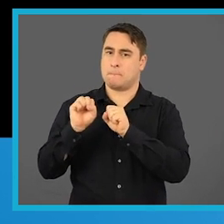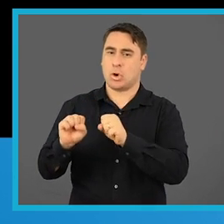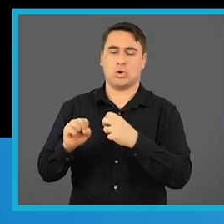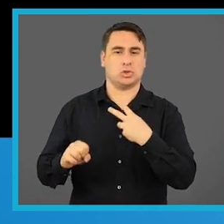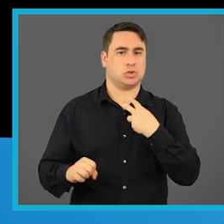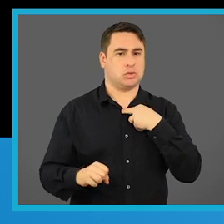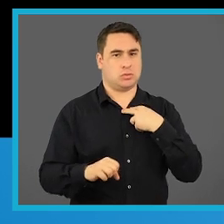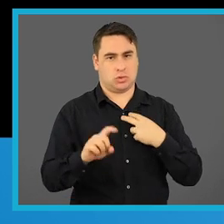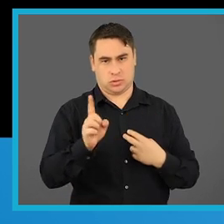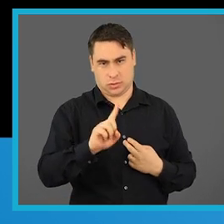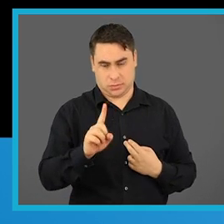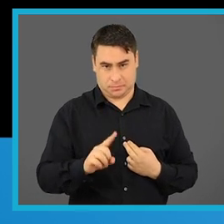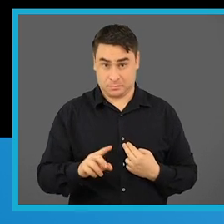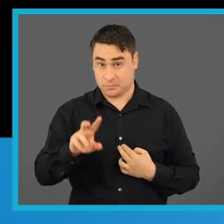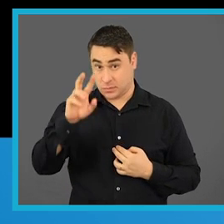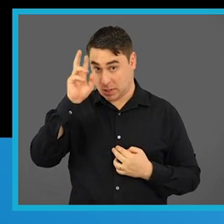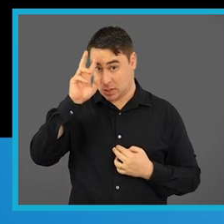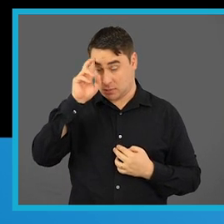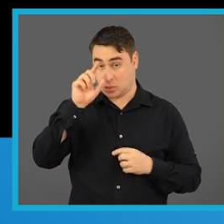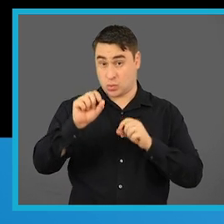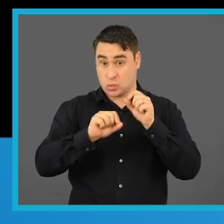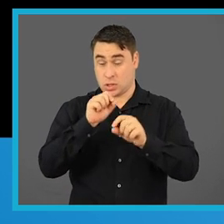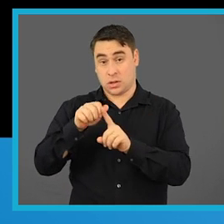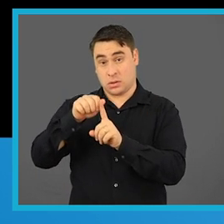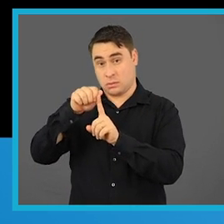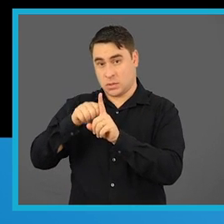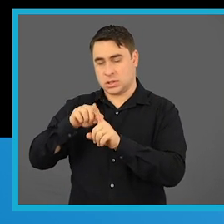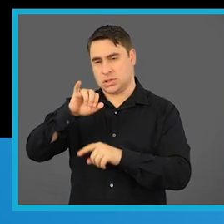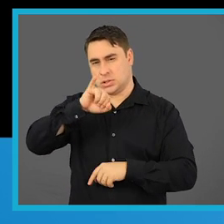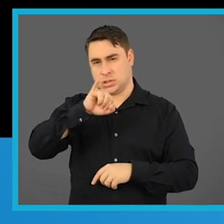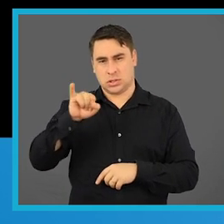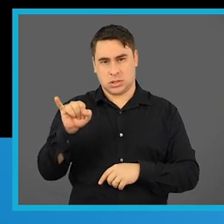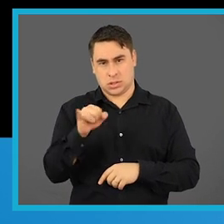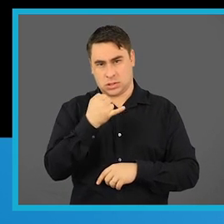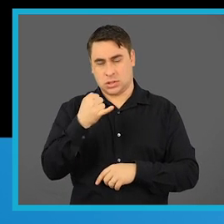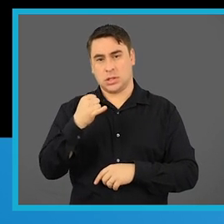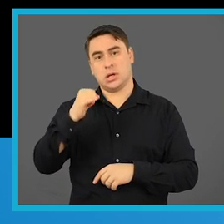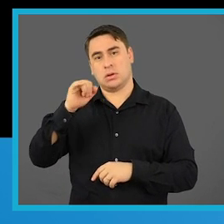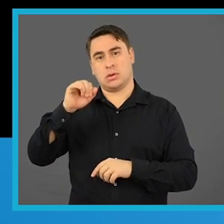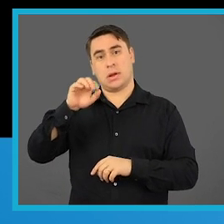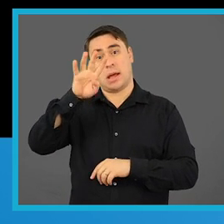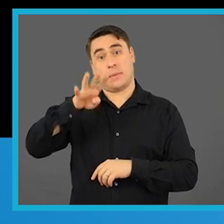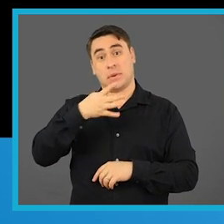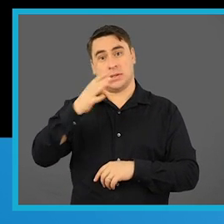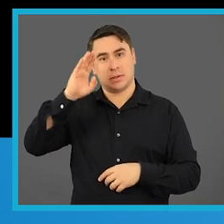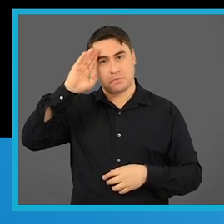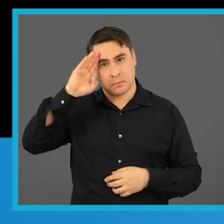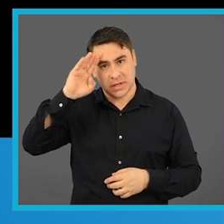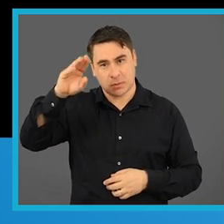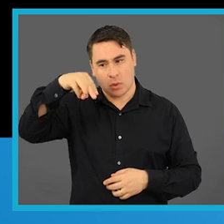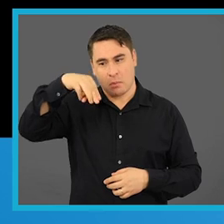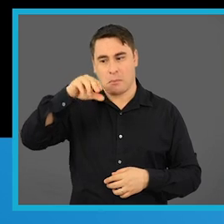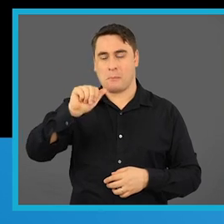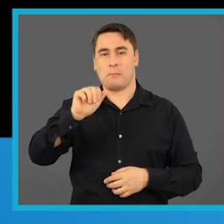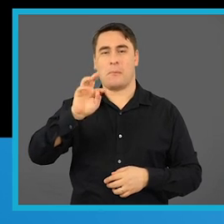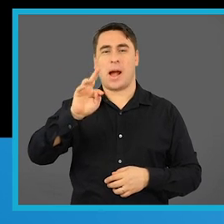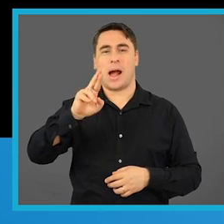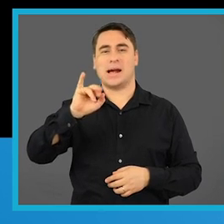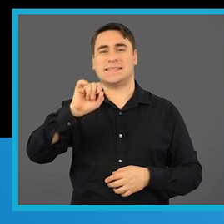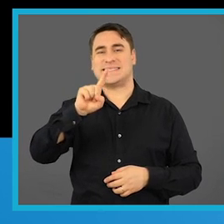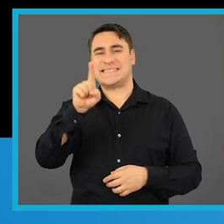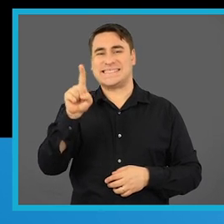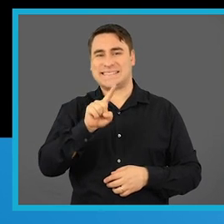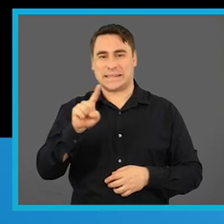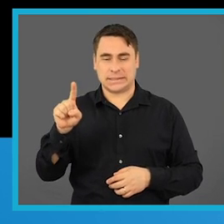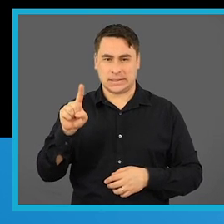e o que não pode ser feito. Lembrando que janeiro é uma planilha matriz, é a planilha